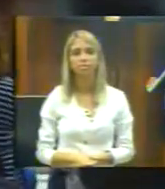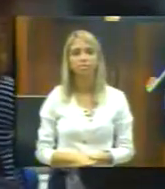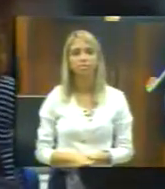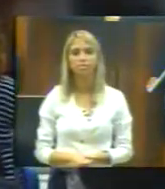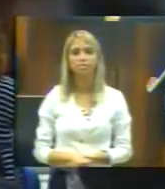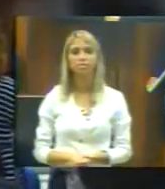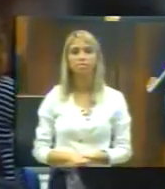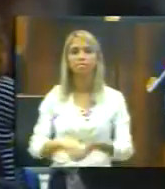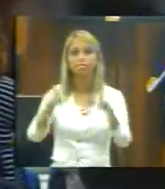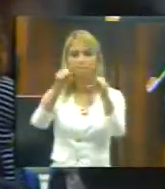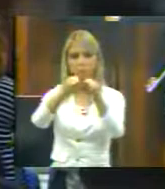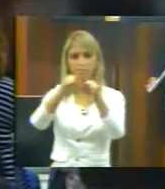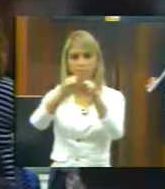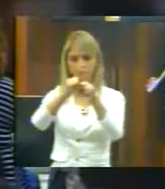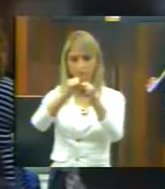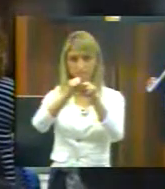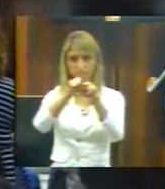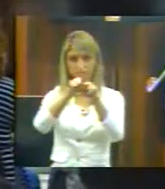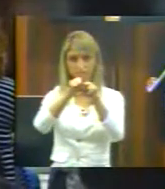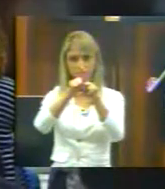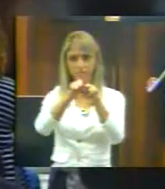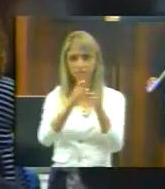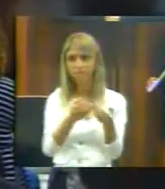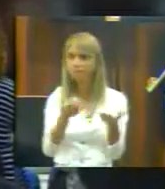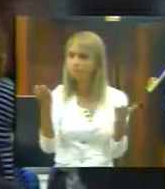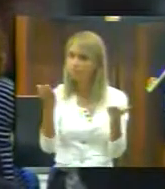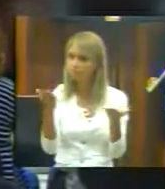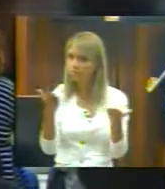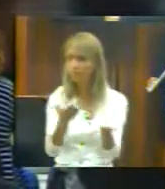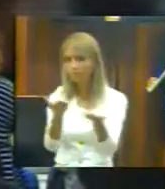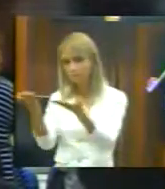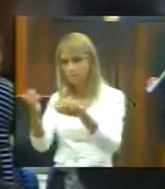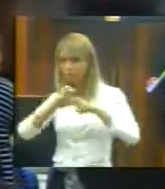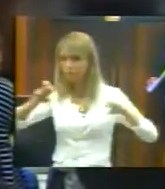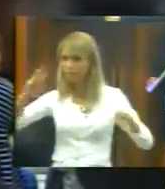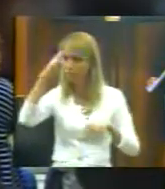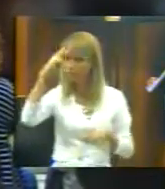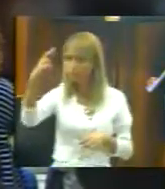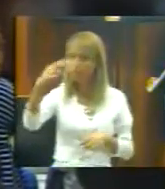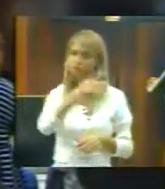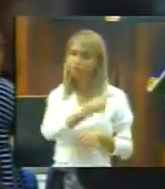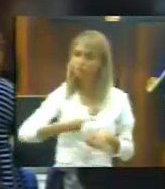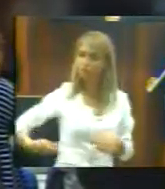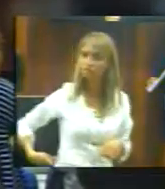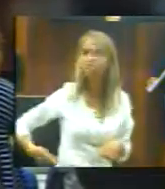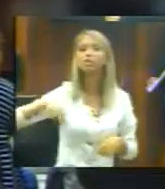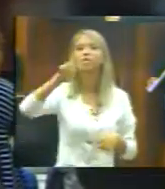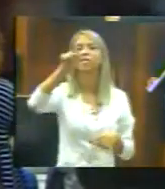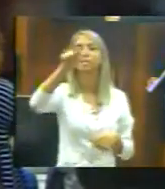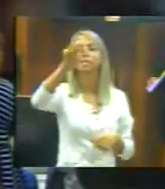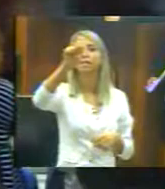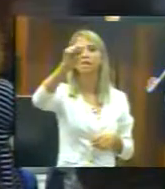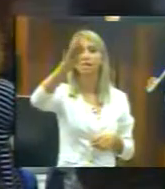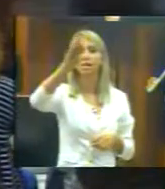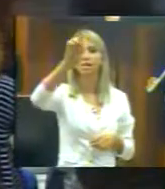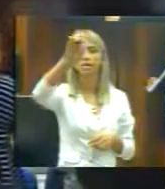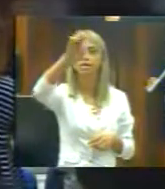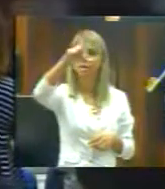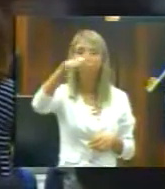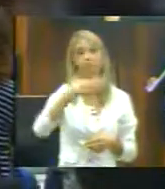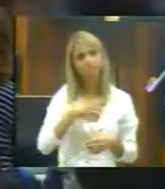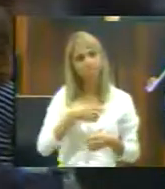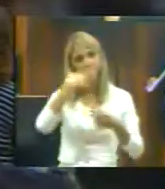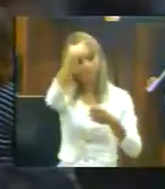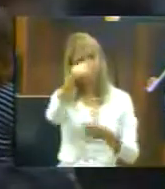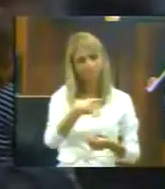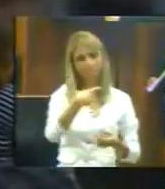Quero empossar o presidente atual da mesa diretora, Gabriel Meida, vulgo mim mesmo.